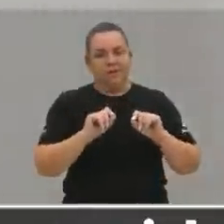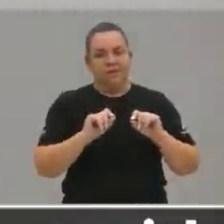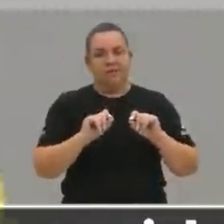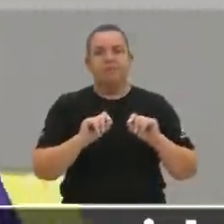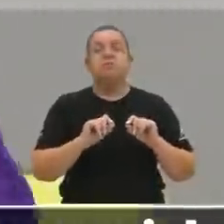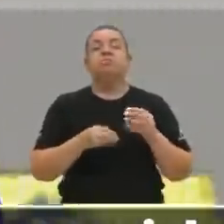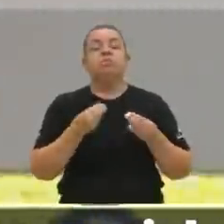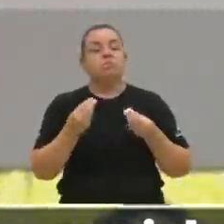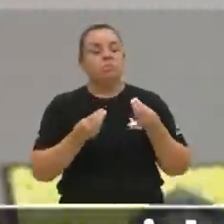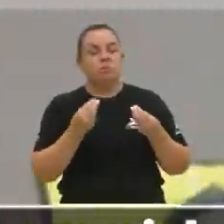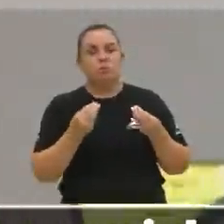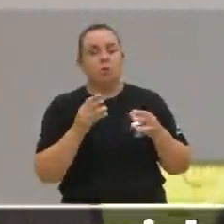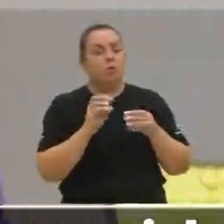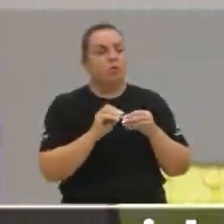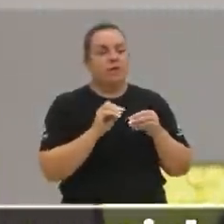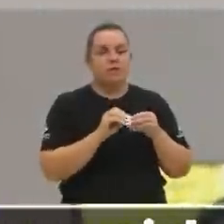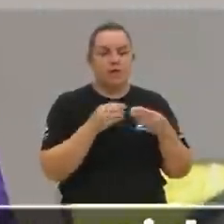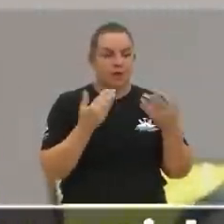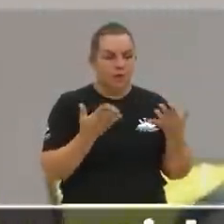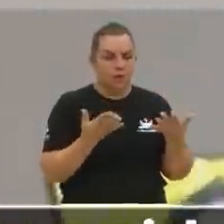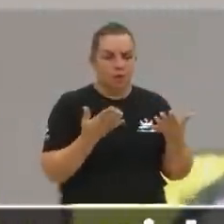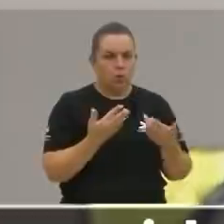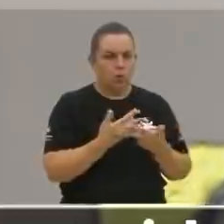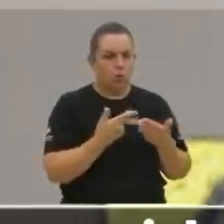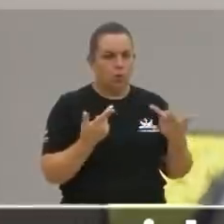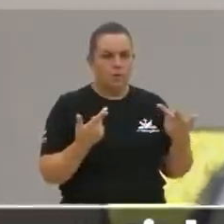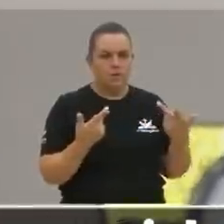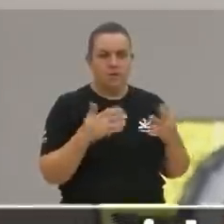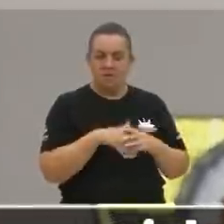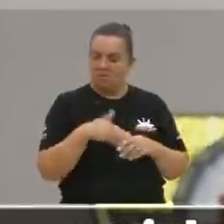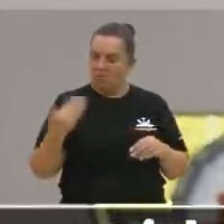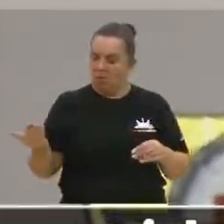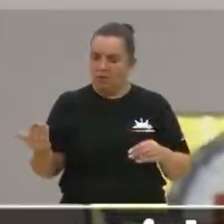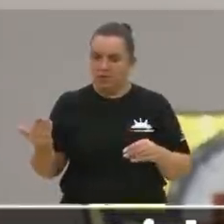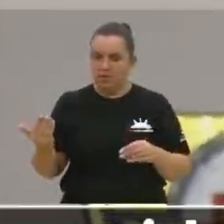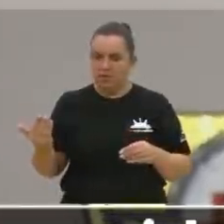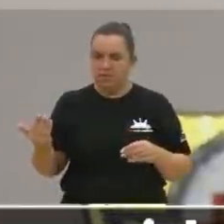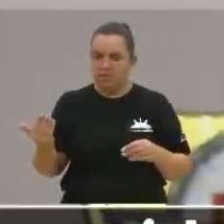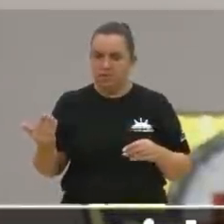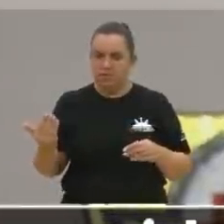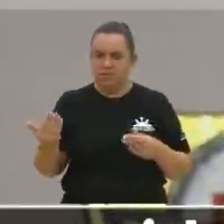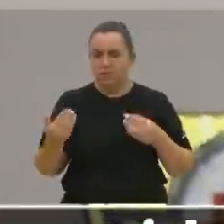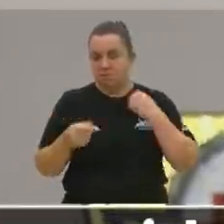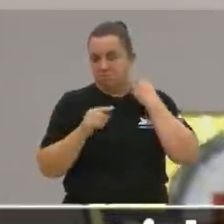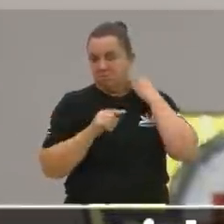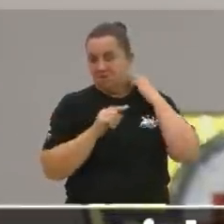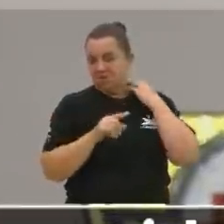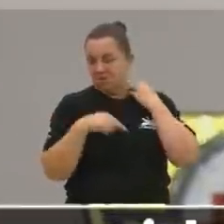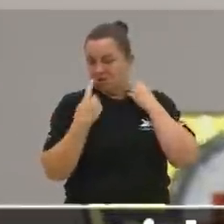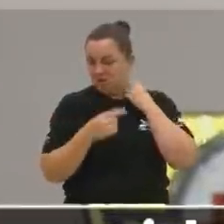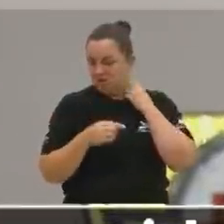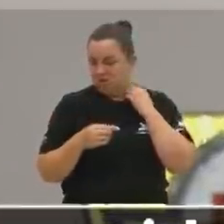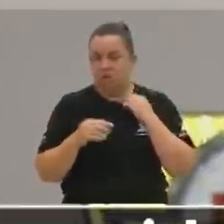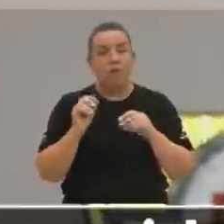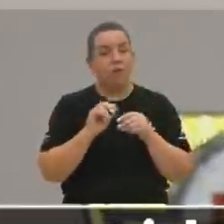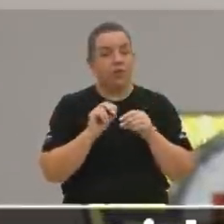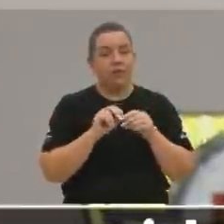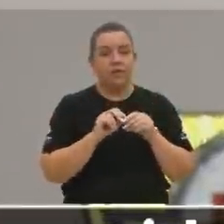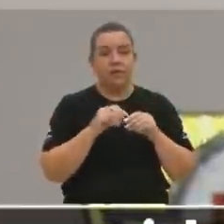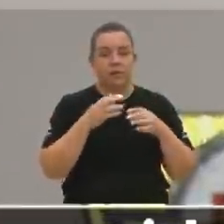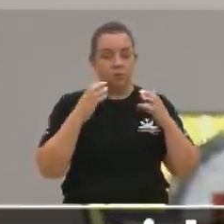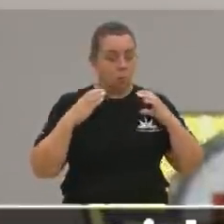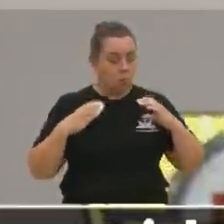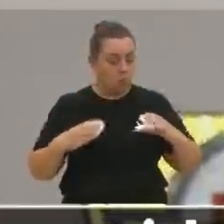como se fazer fosse coisas externas o que aquilo que nós fazemos